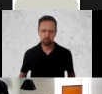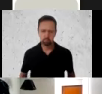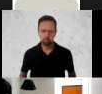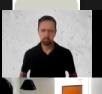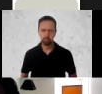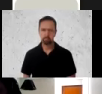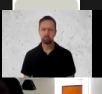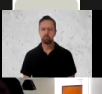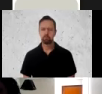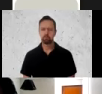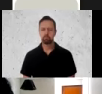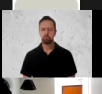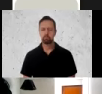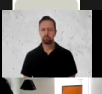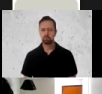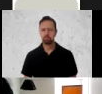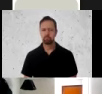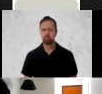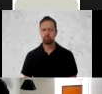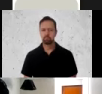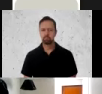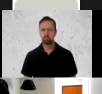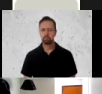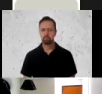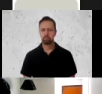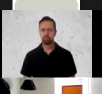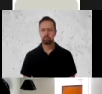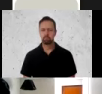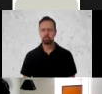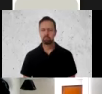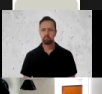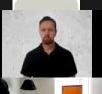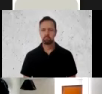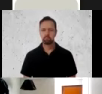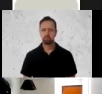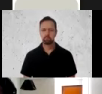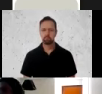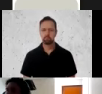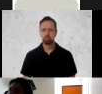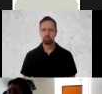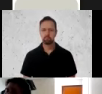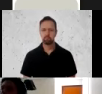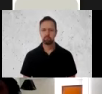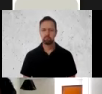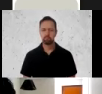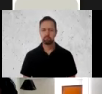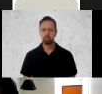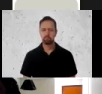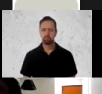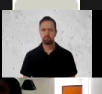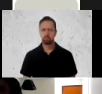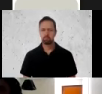na média, quando você tem o local com potencial de extrajurisdição menor, você tem empréstimos menores